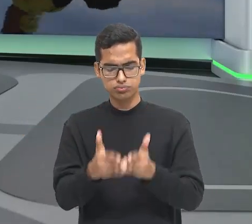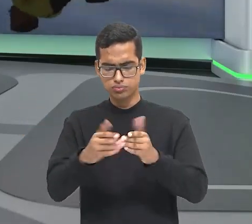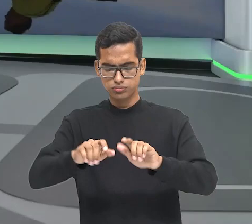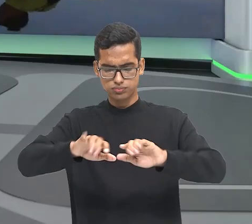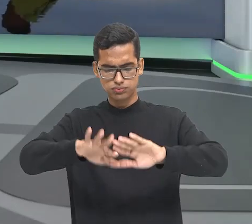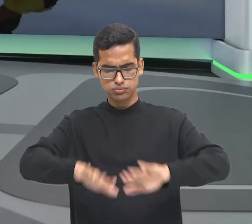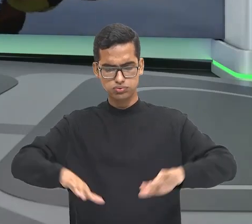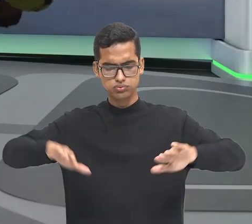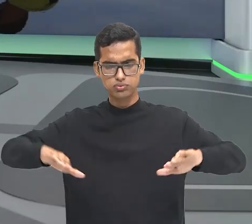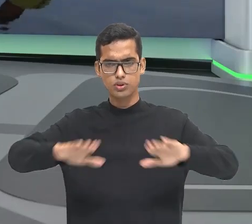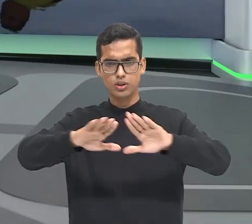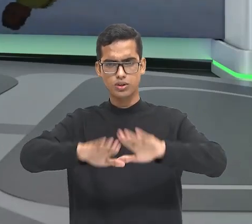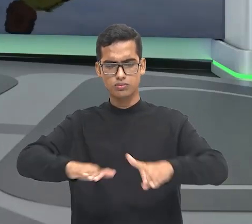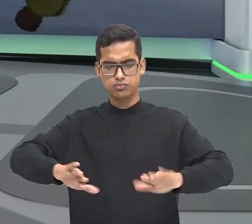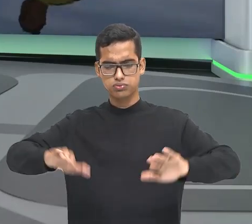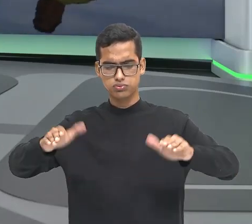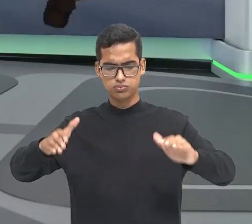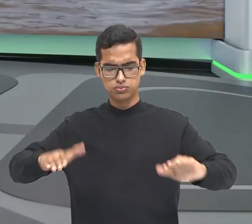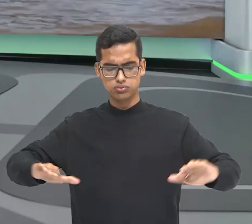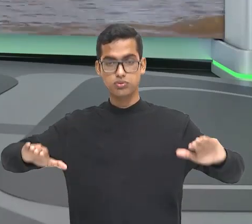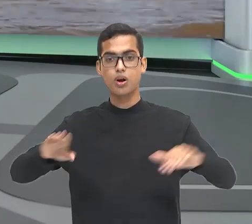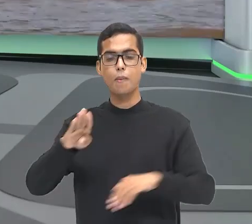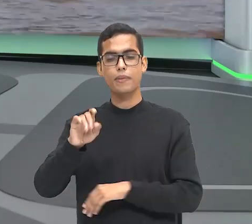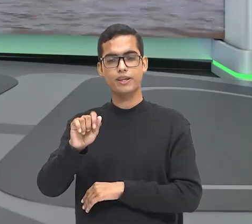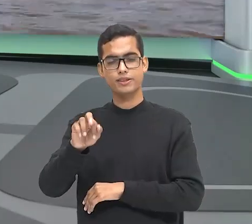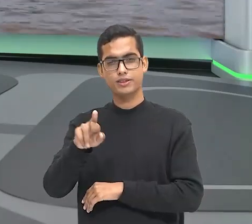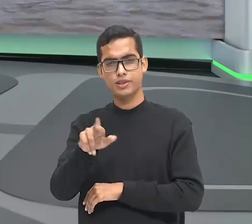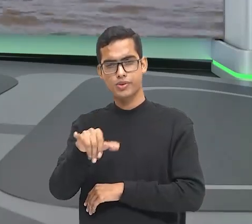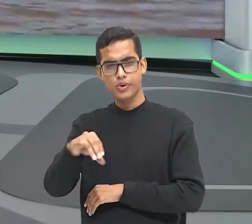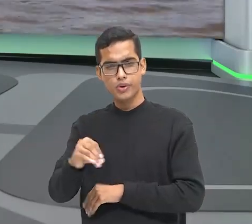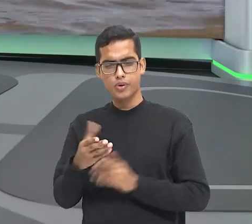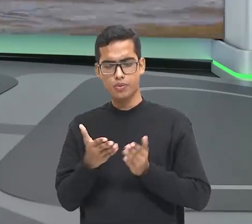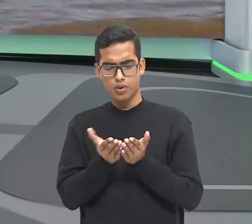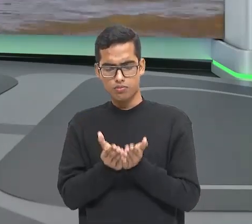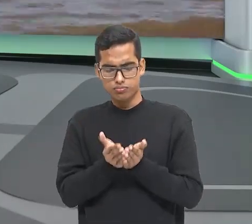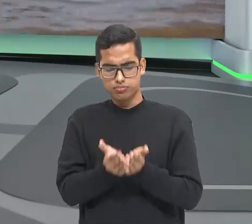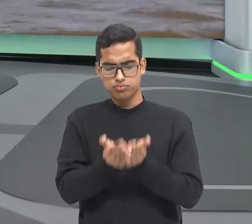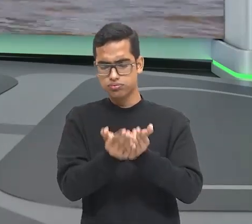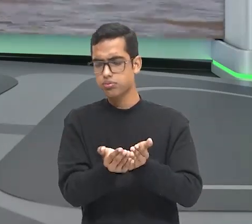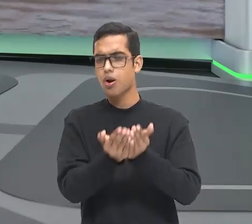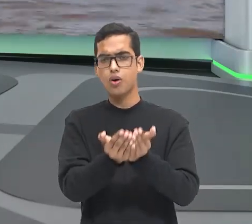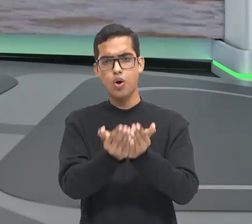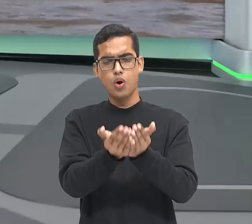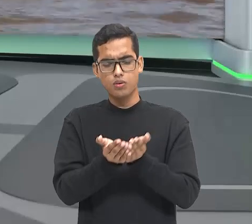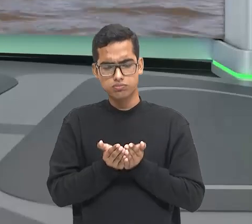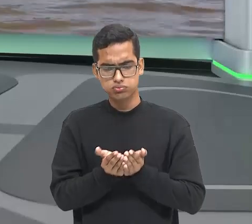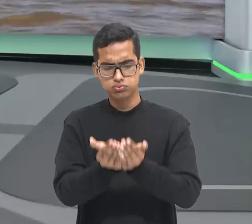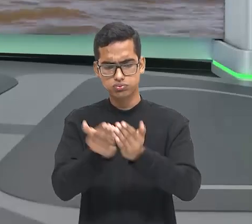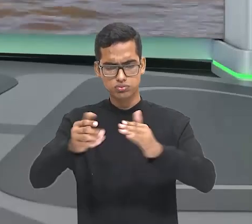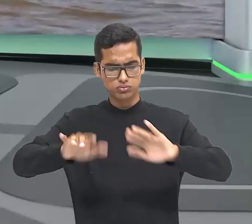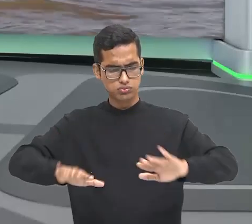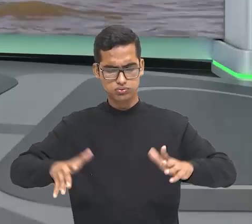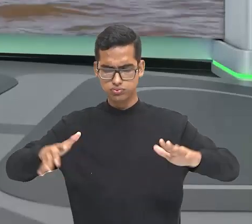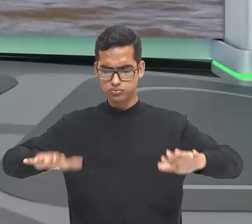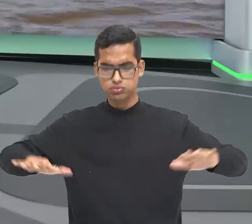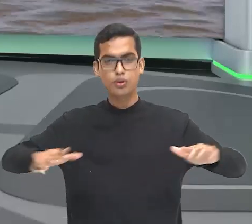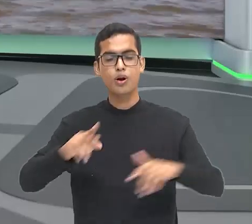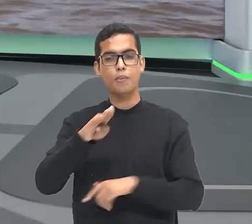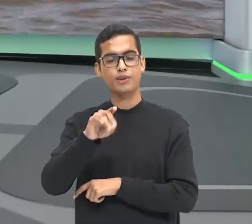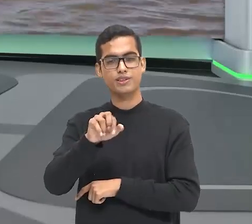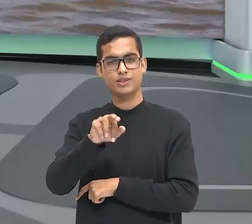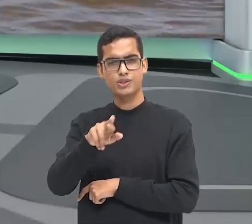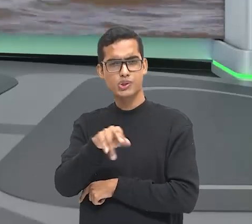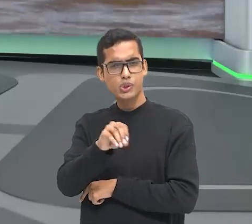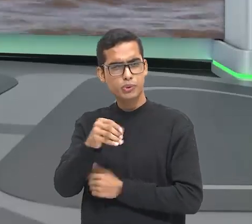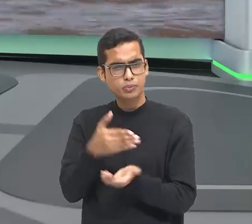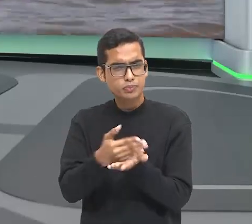então como o banzeiro, certo? Então a gente pôde observar aí, já para ilustrar e começarmos a nossa aula